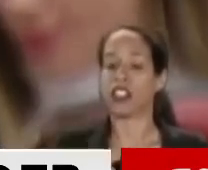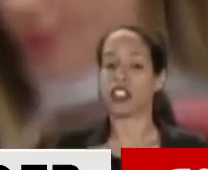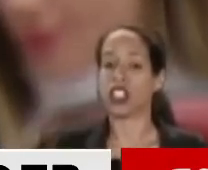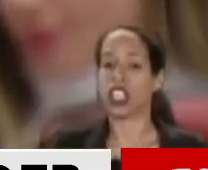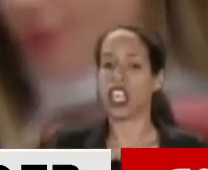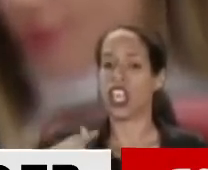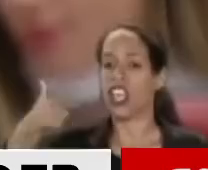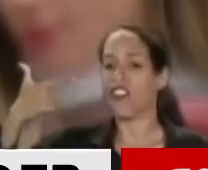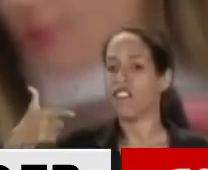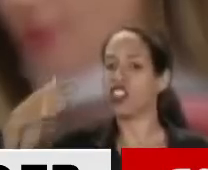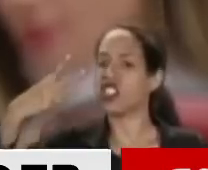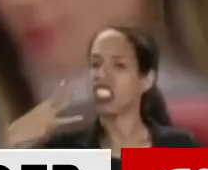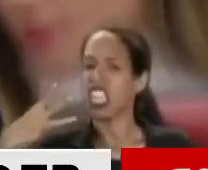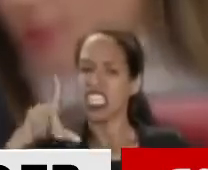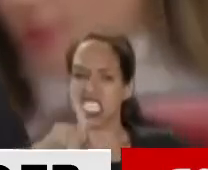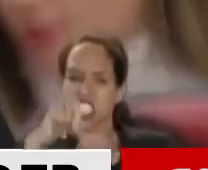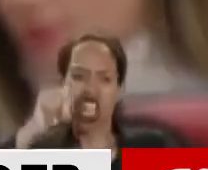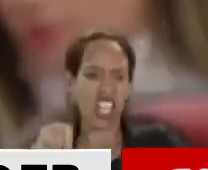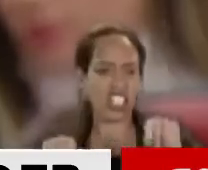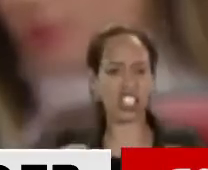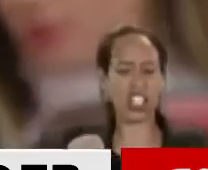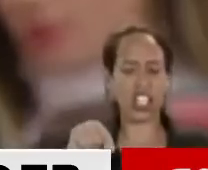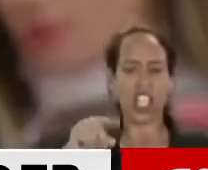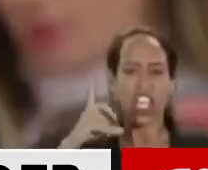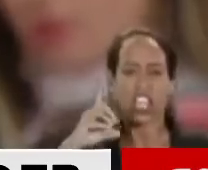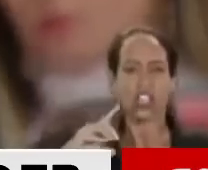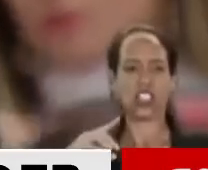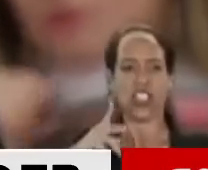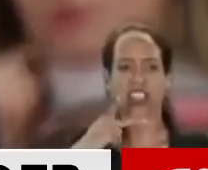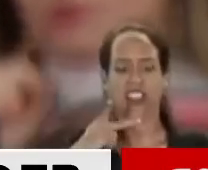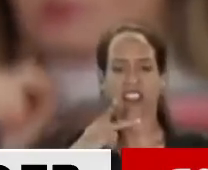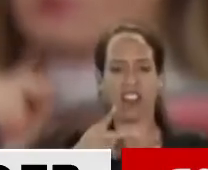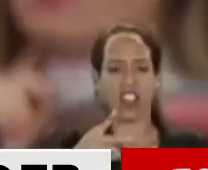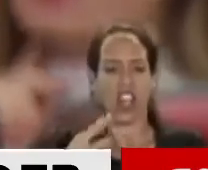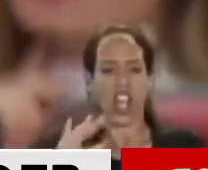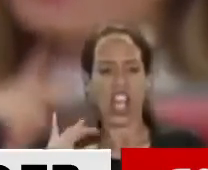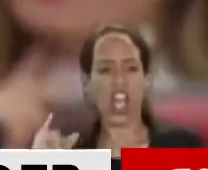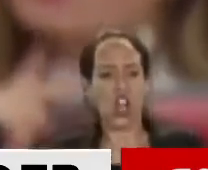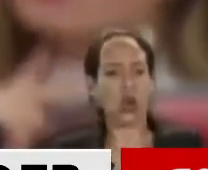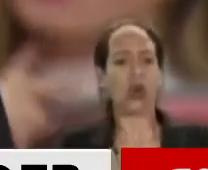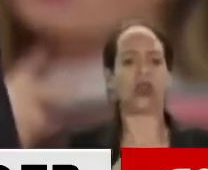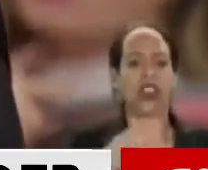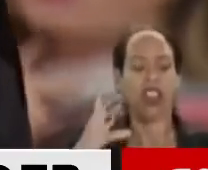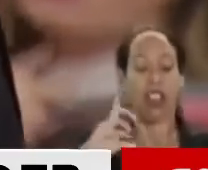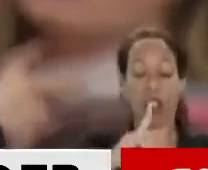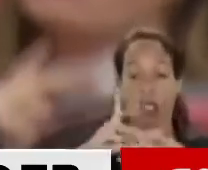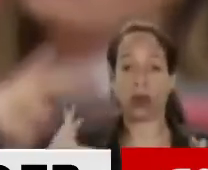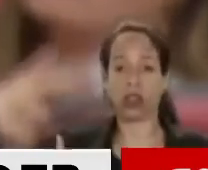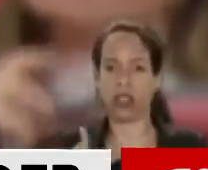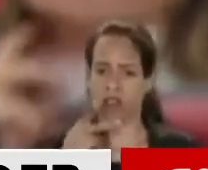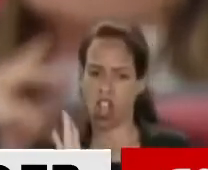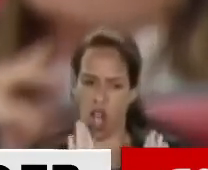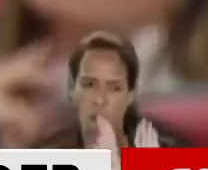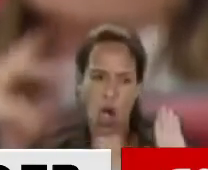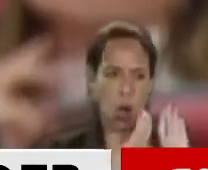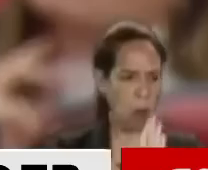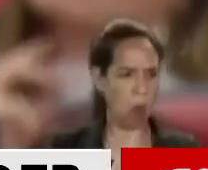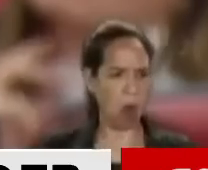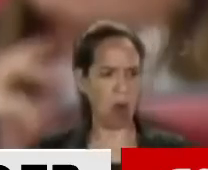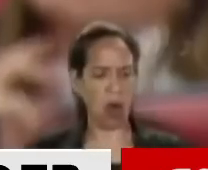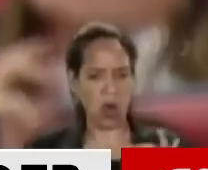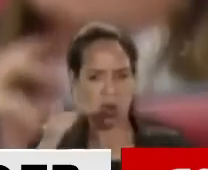23 acharques contra a democracia. E como essa ação é uma ação investigatória, rogou-se que o judiciário pudesse